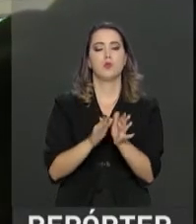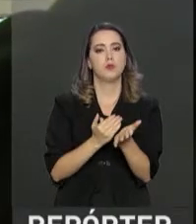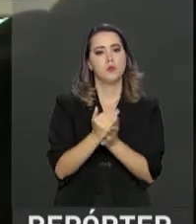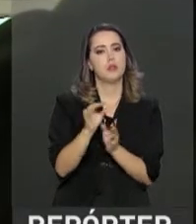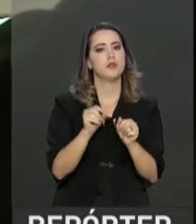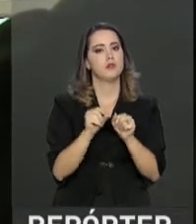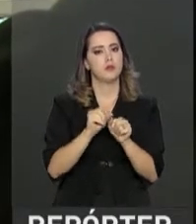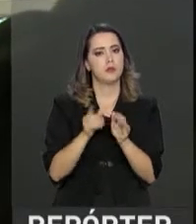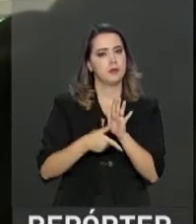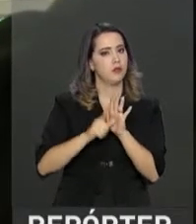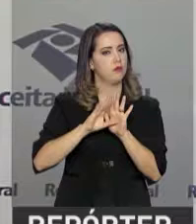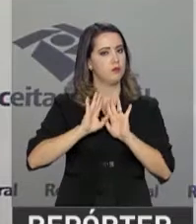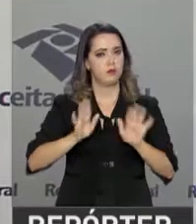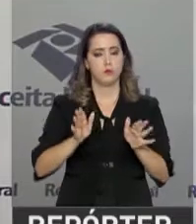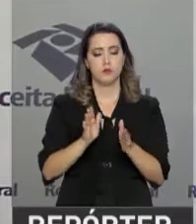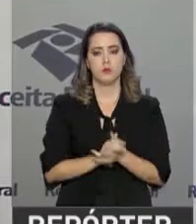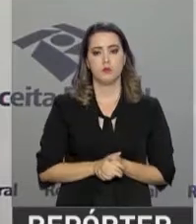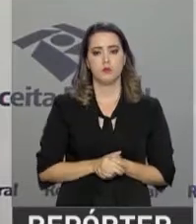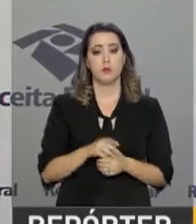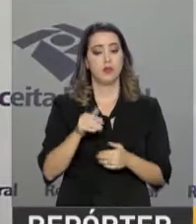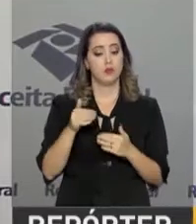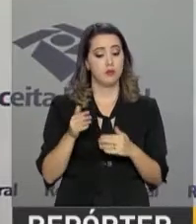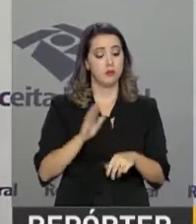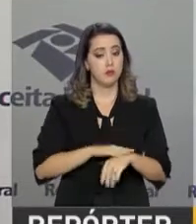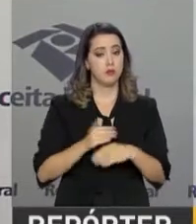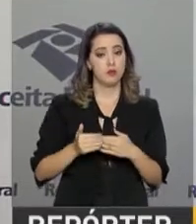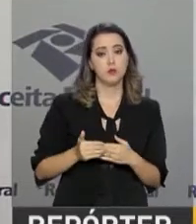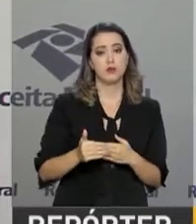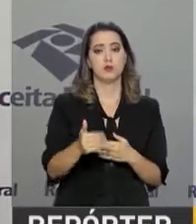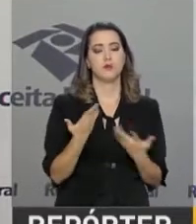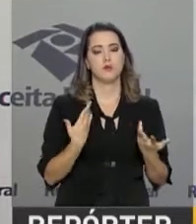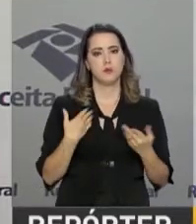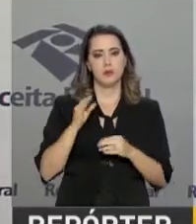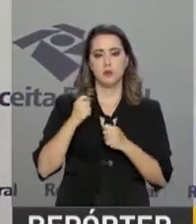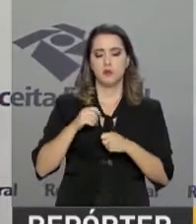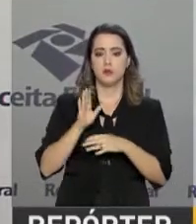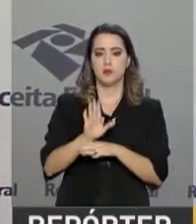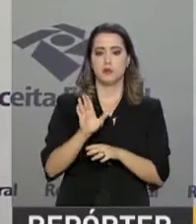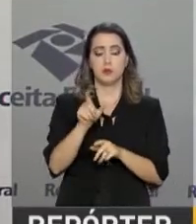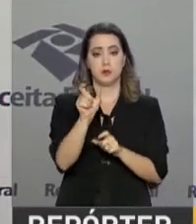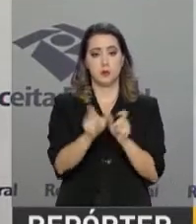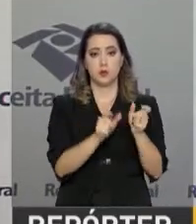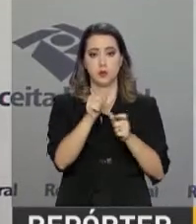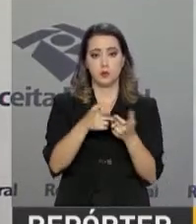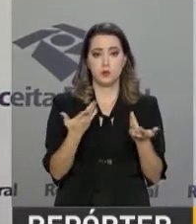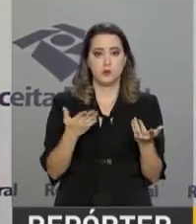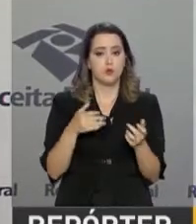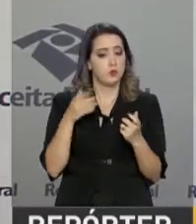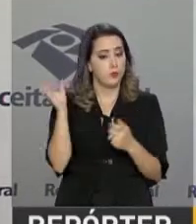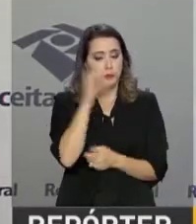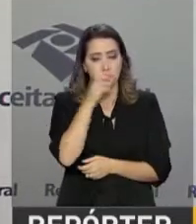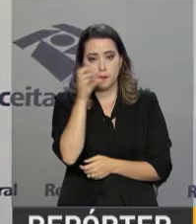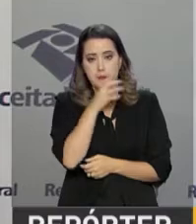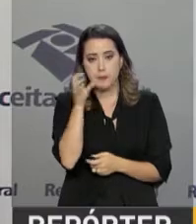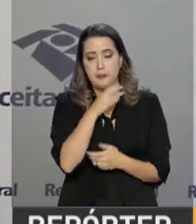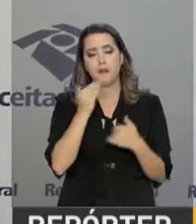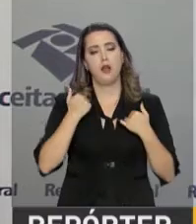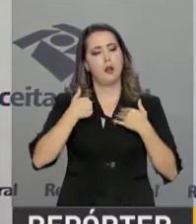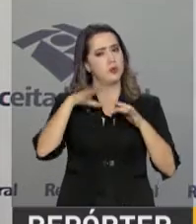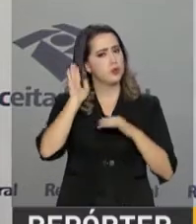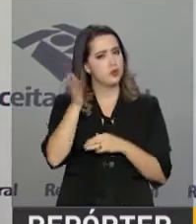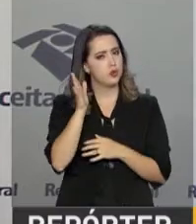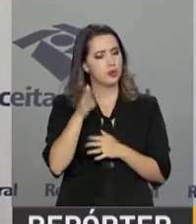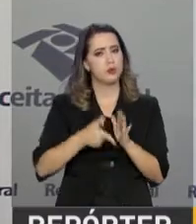o quanto antes nesse momento a gente é exemplo o contribuinte é não deixar para a última hora procurar fazer a declaração